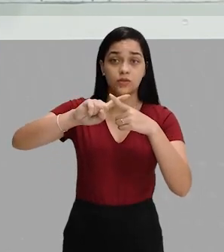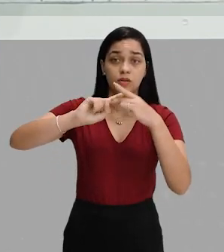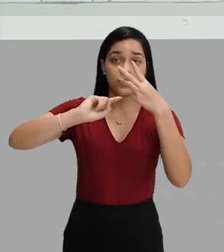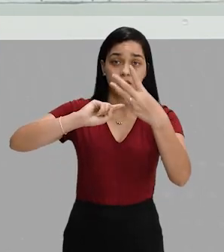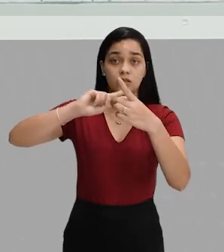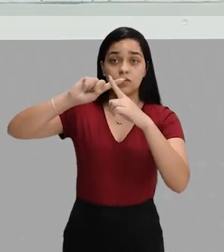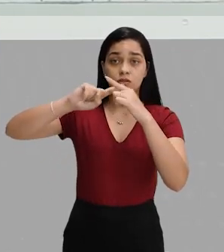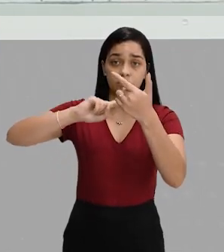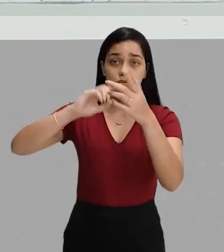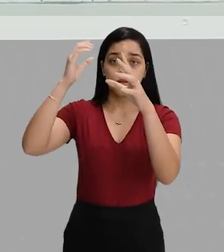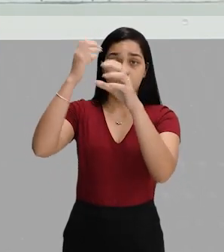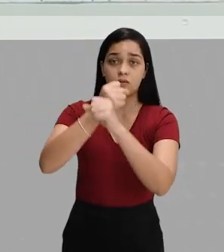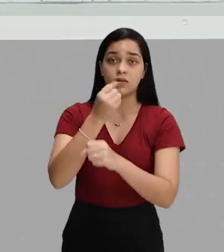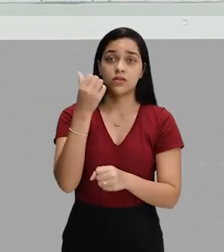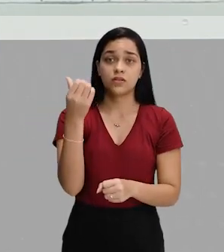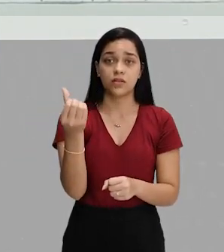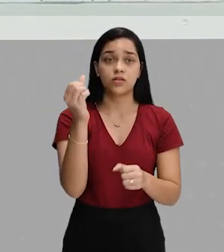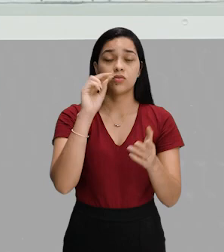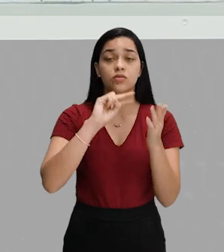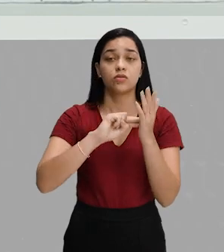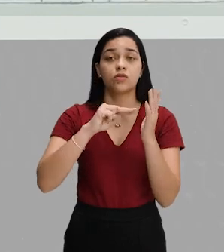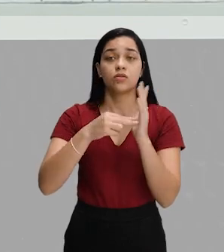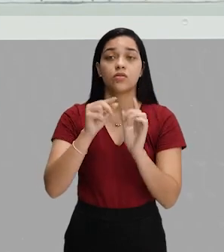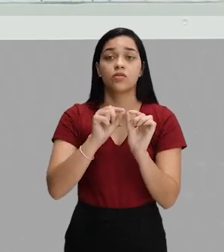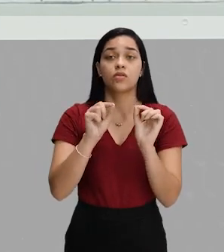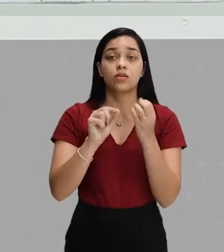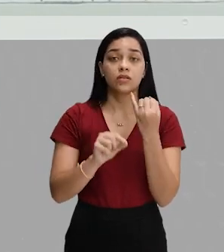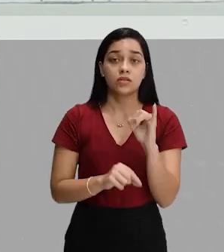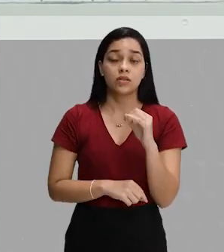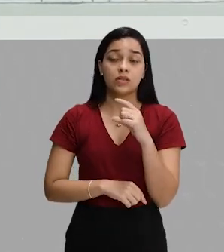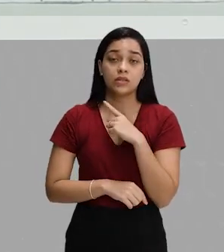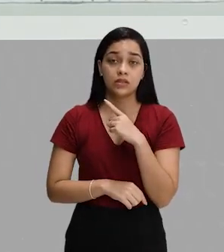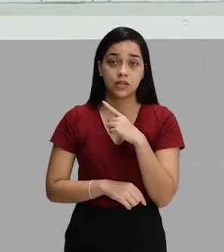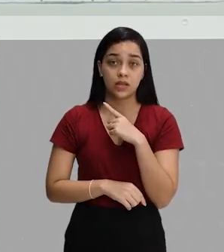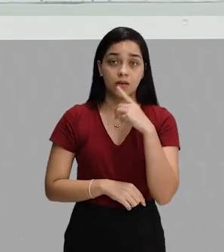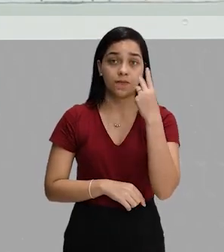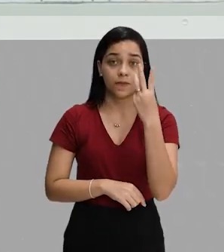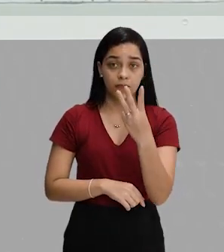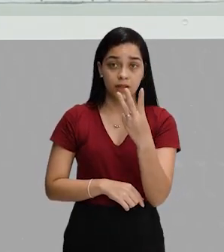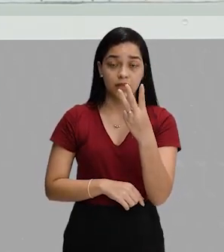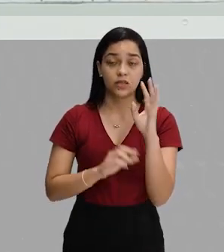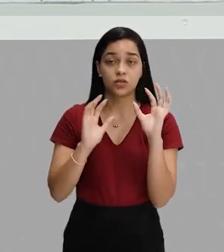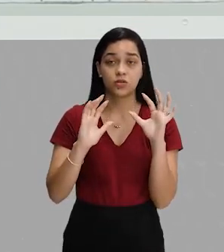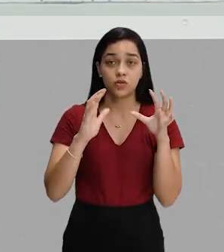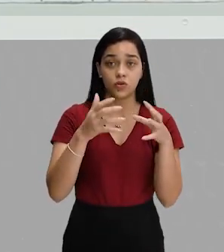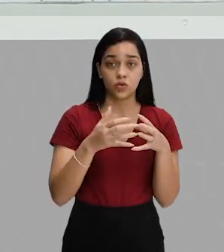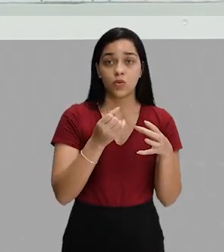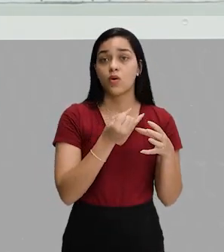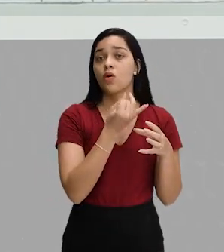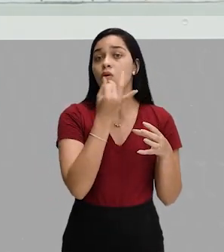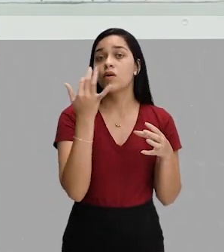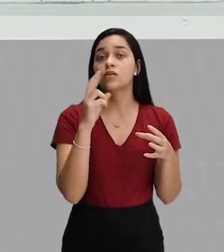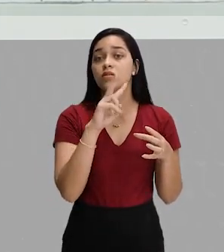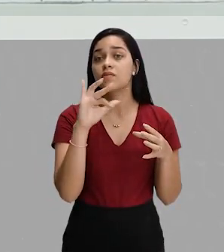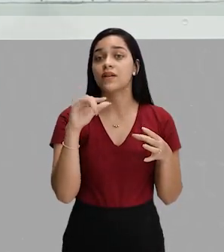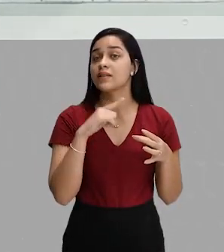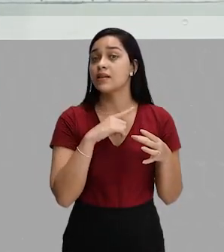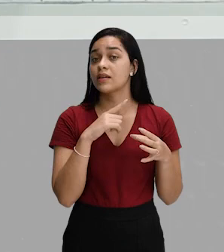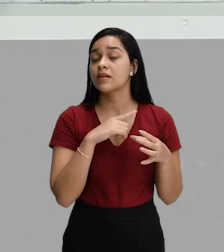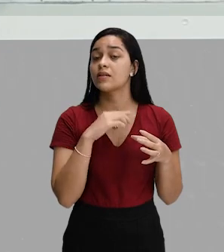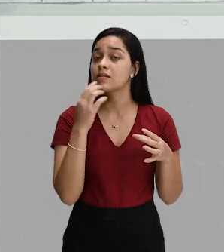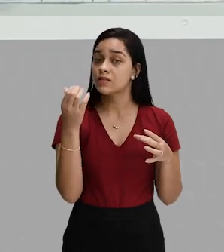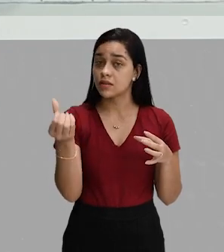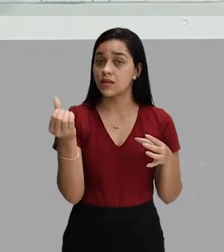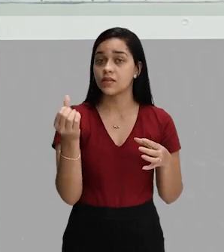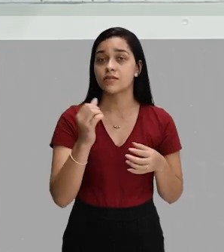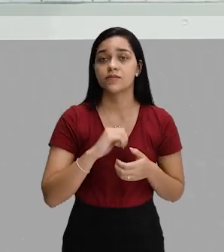quê? 6. Ou seja, se eu tiver 3 clubes, quantas partidas eu vou ter?